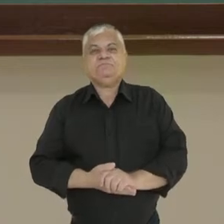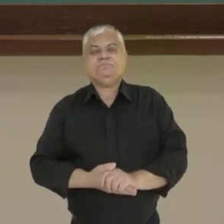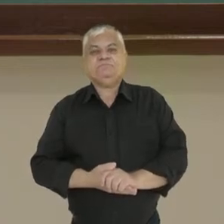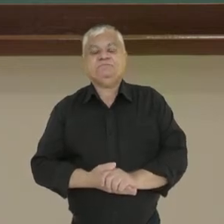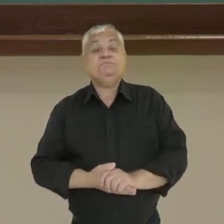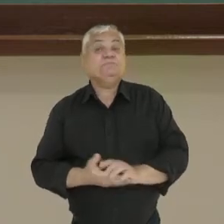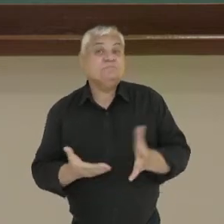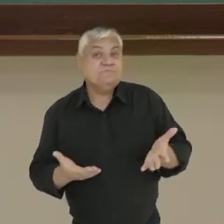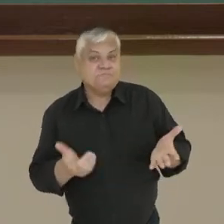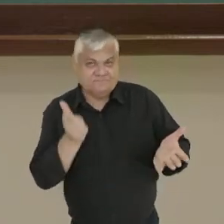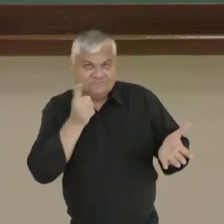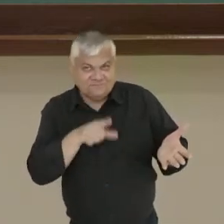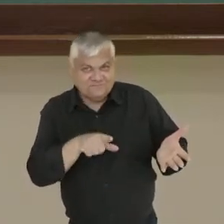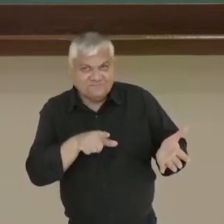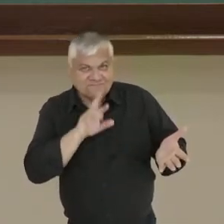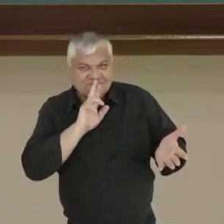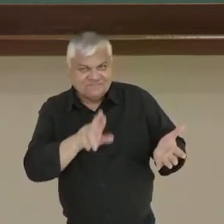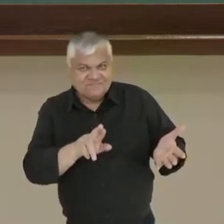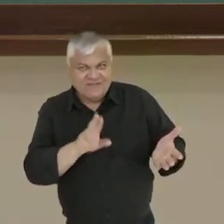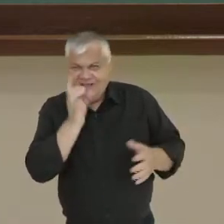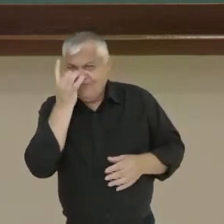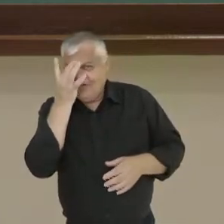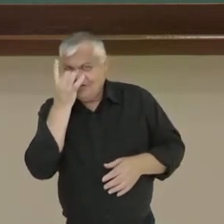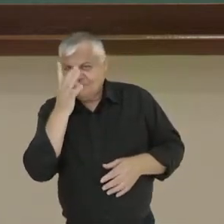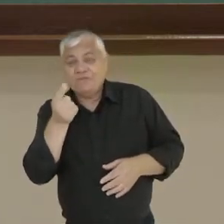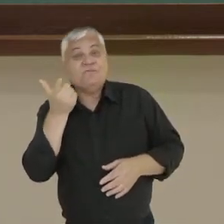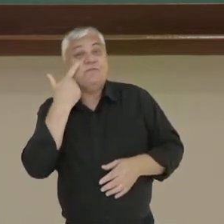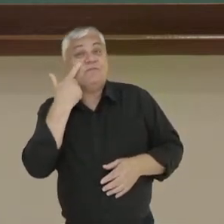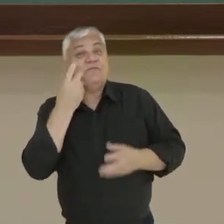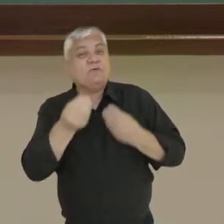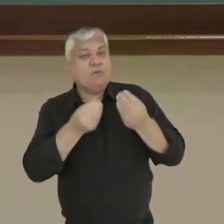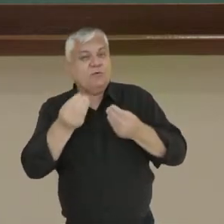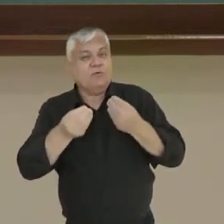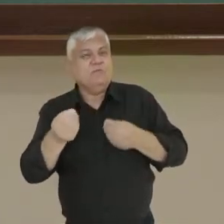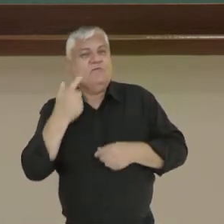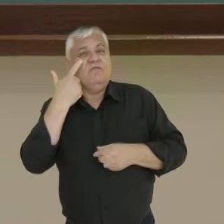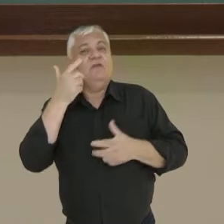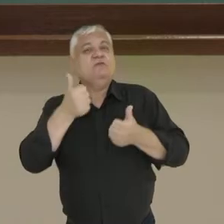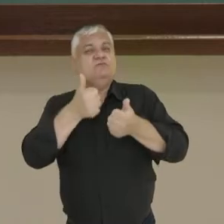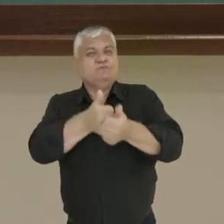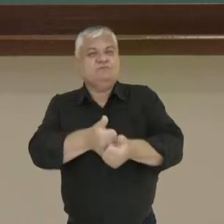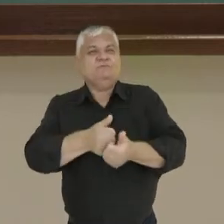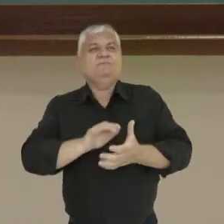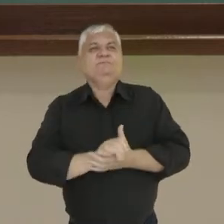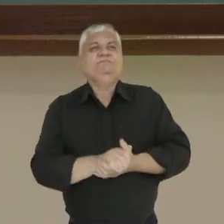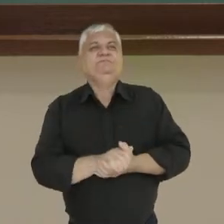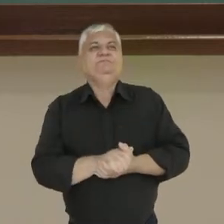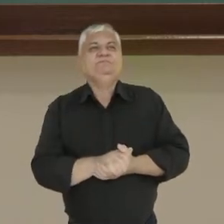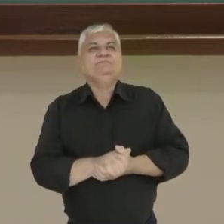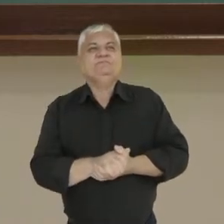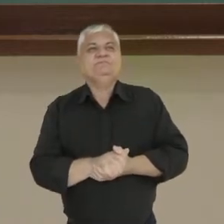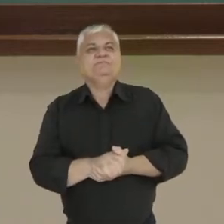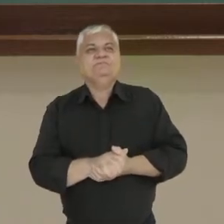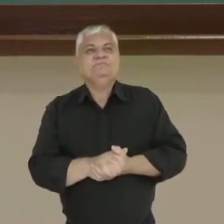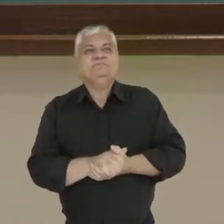aí, pessoal, resolveram? Tava fácil? Vamos lá, acompanhe aqui comigo a correção.